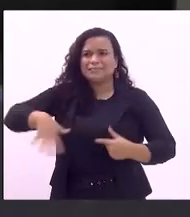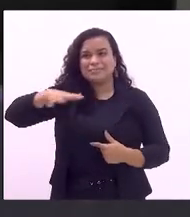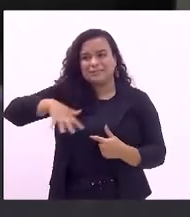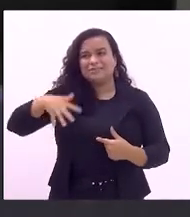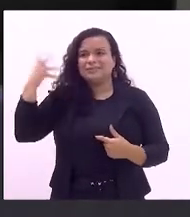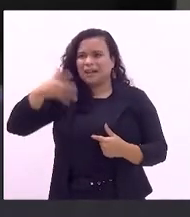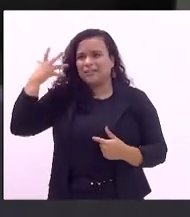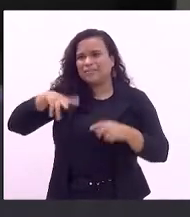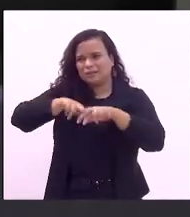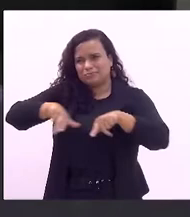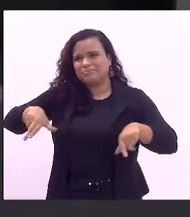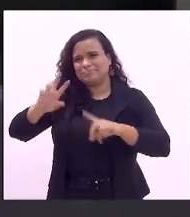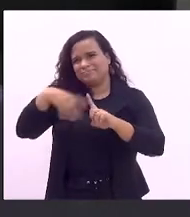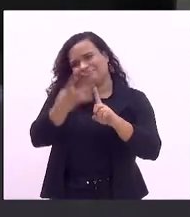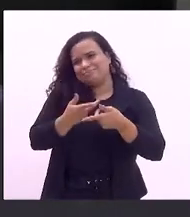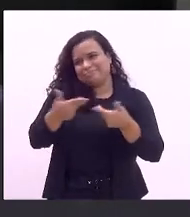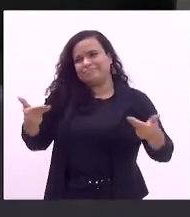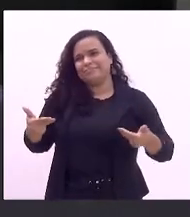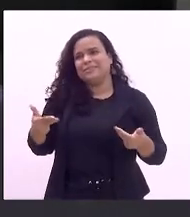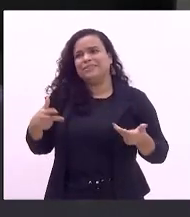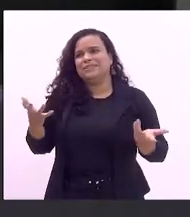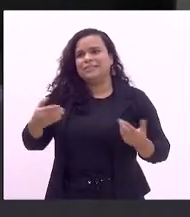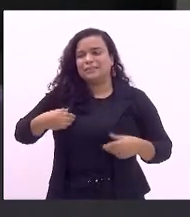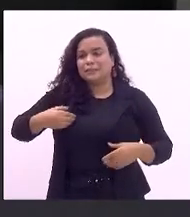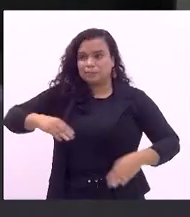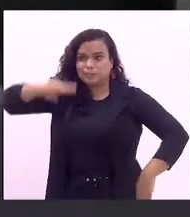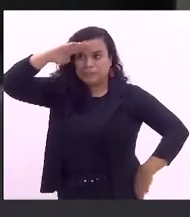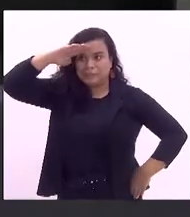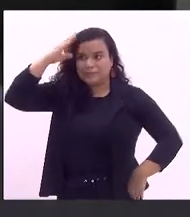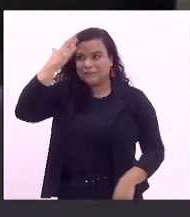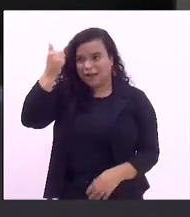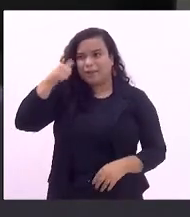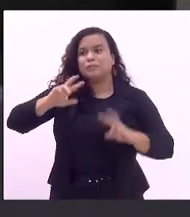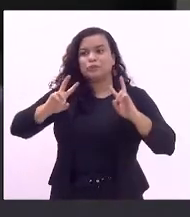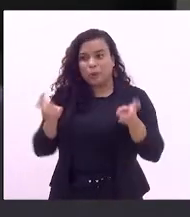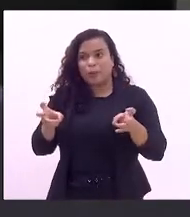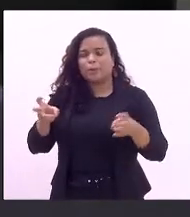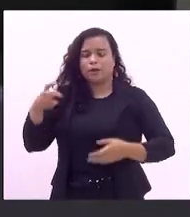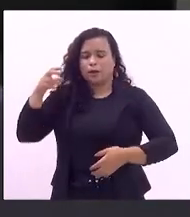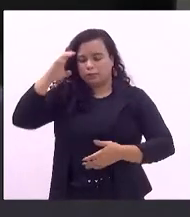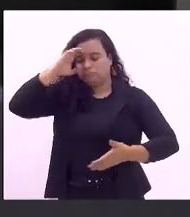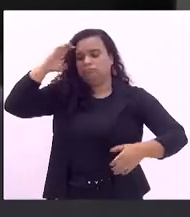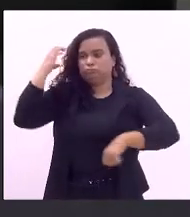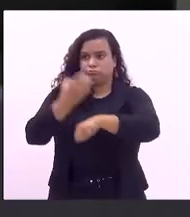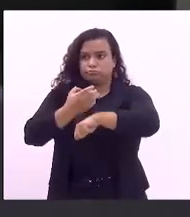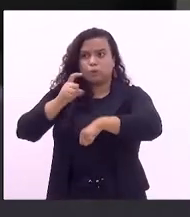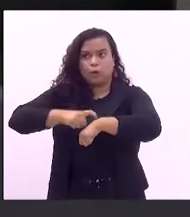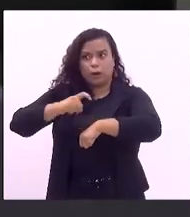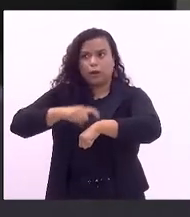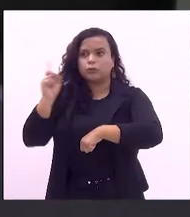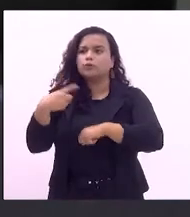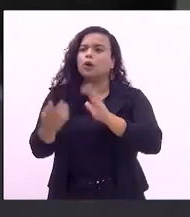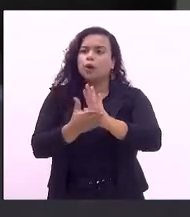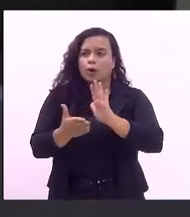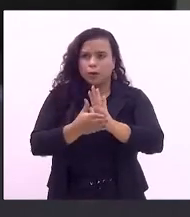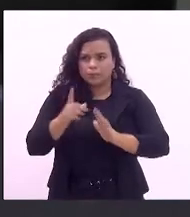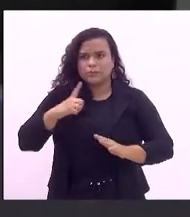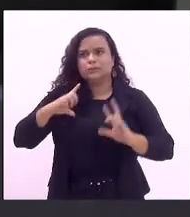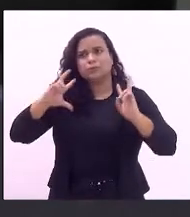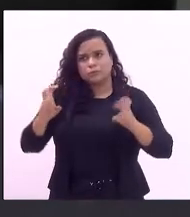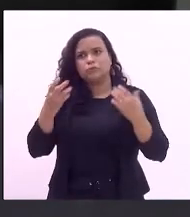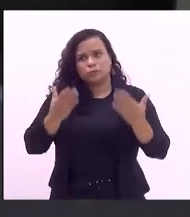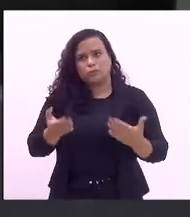essas sessões né e os militares Sabe conhece muito bem essa coisa do Rigor de horário e a gente cobra muito por isso